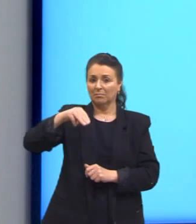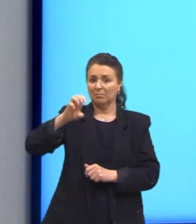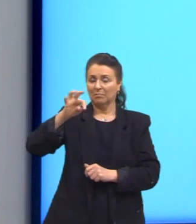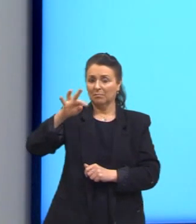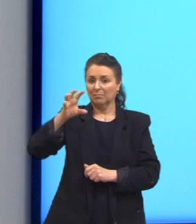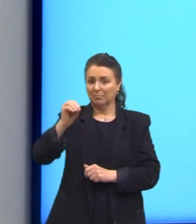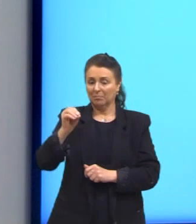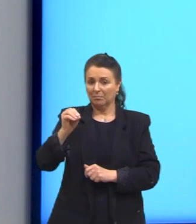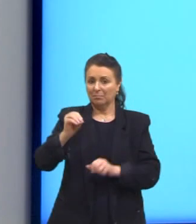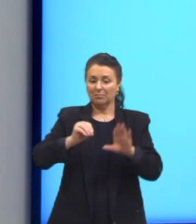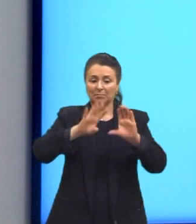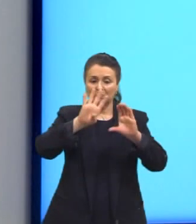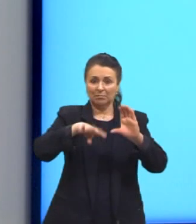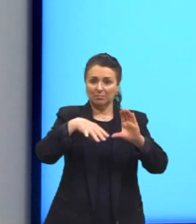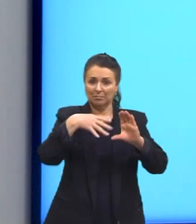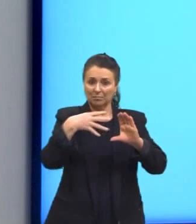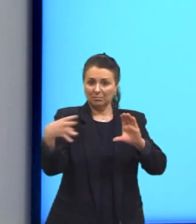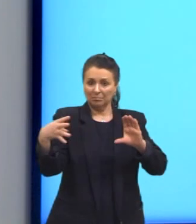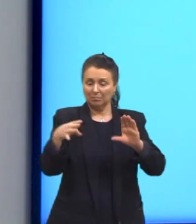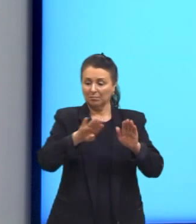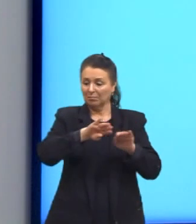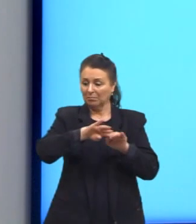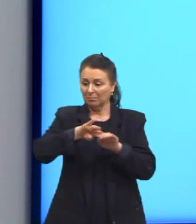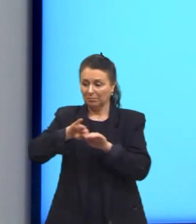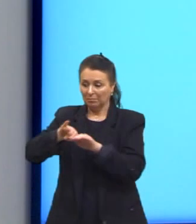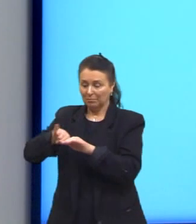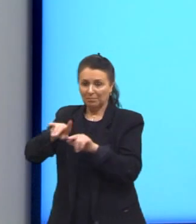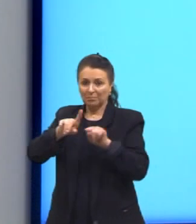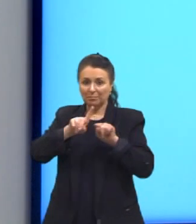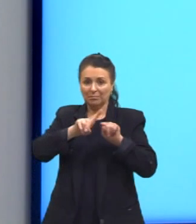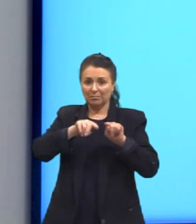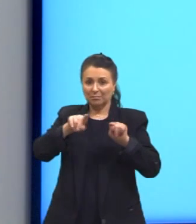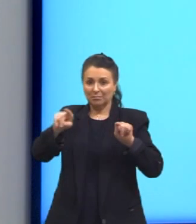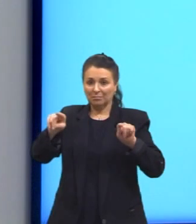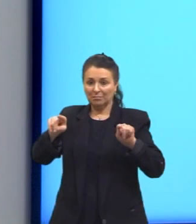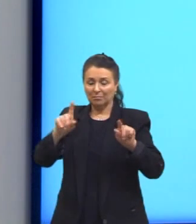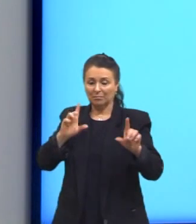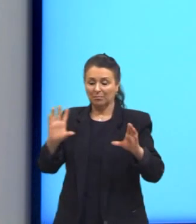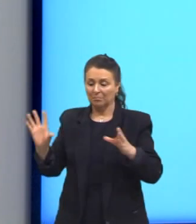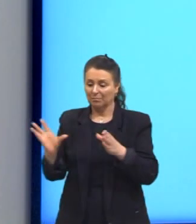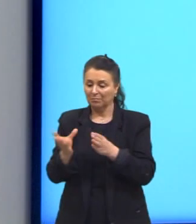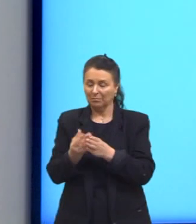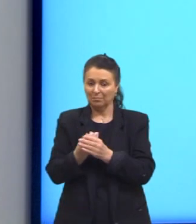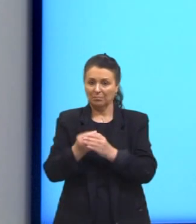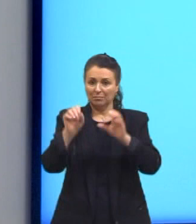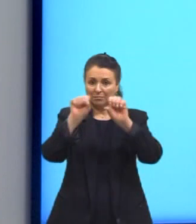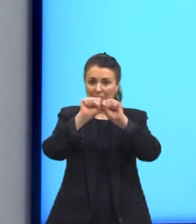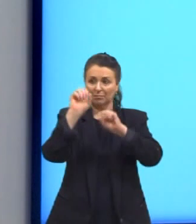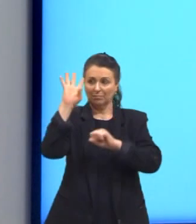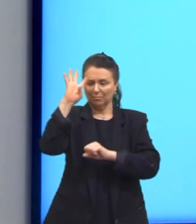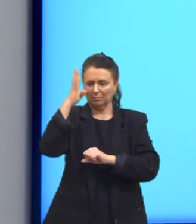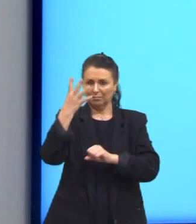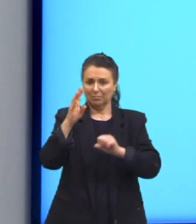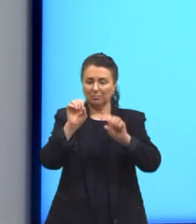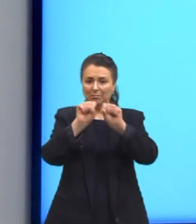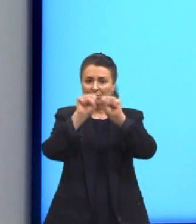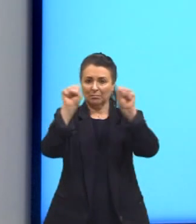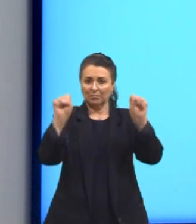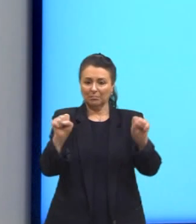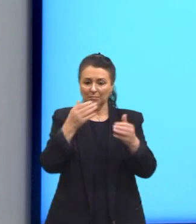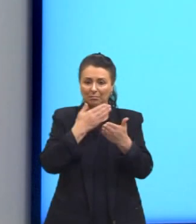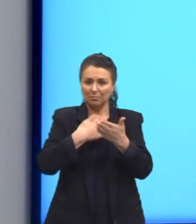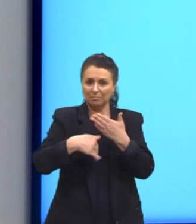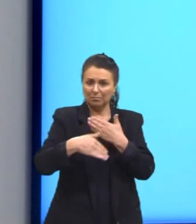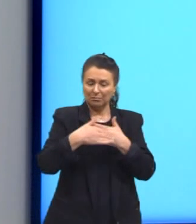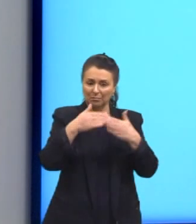isolamos a variável e assim conseguimos encontrar o conjunto de soluções do sistema. Todos esses métodos,